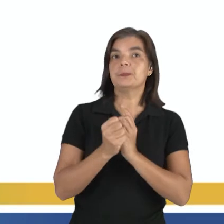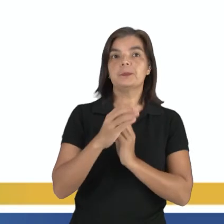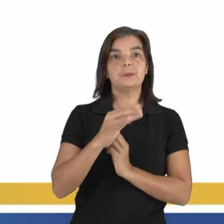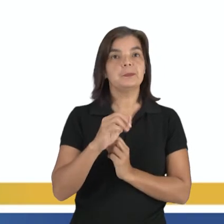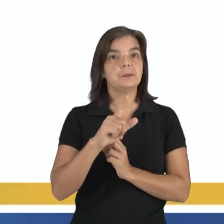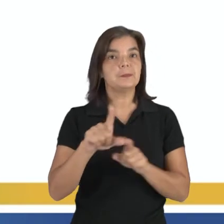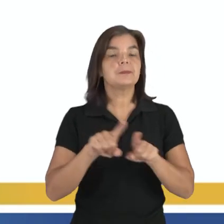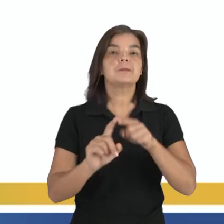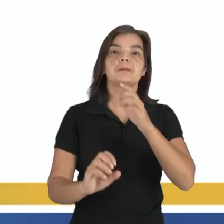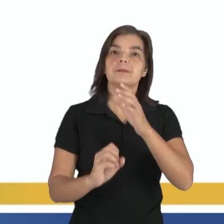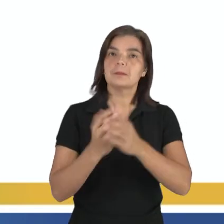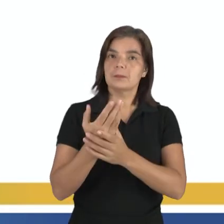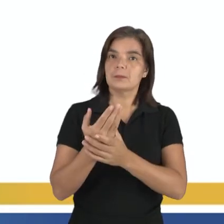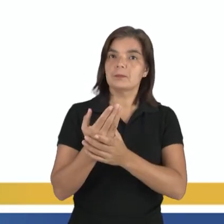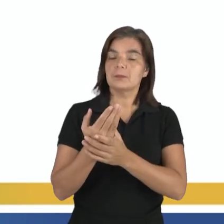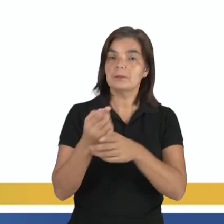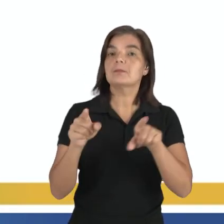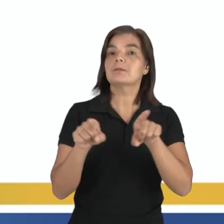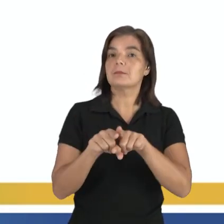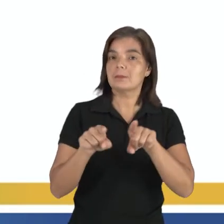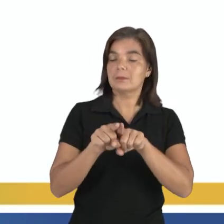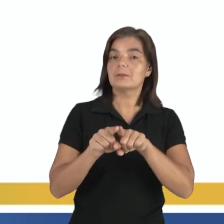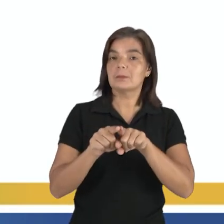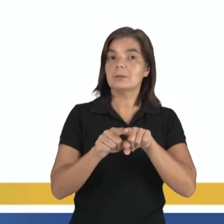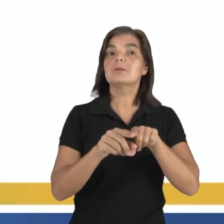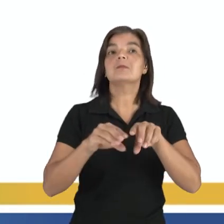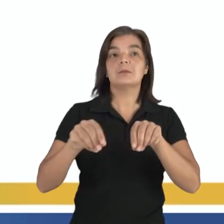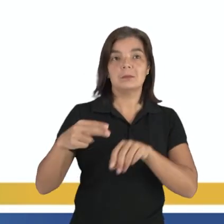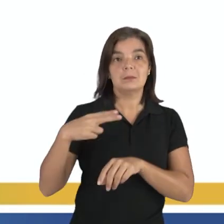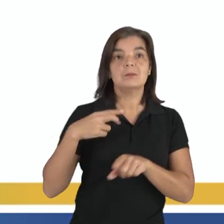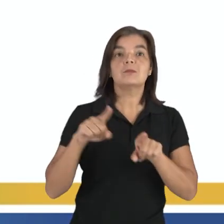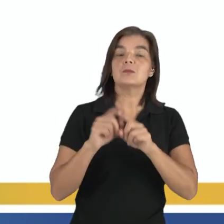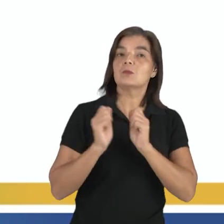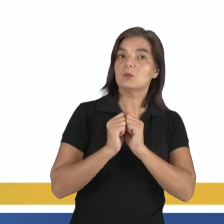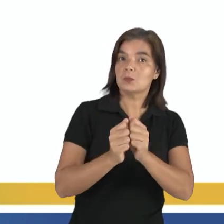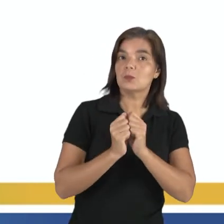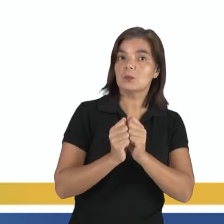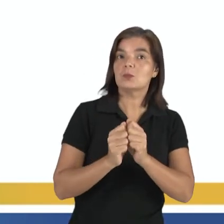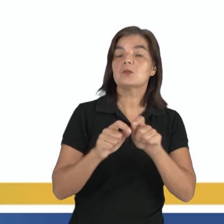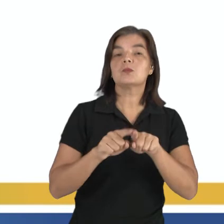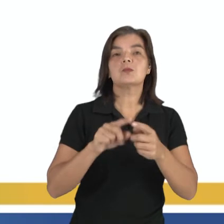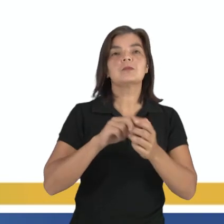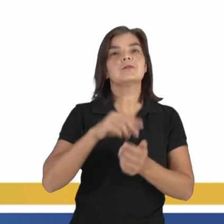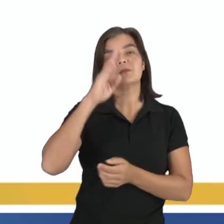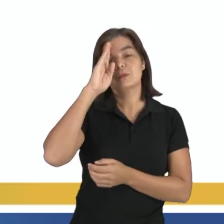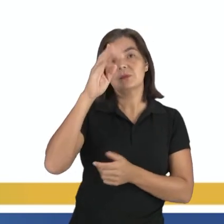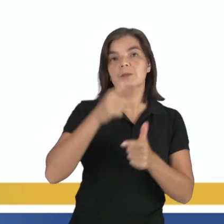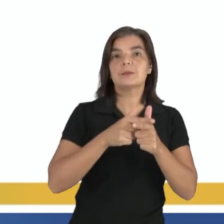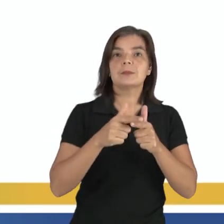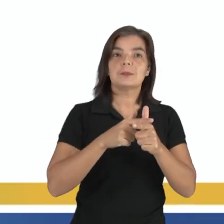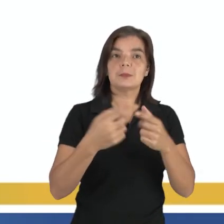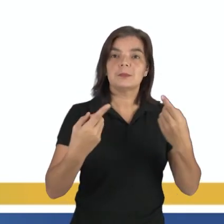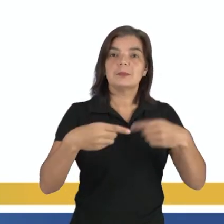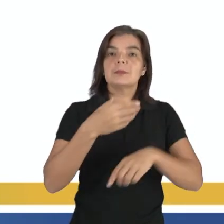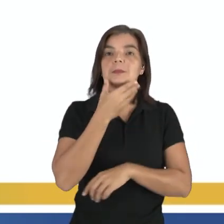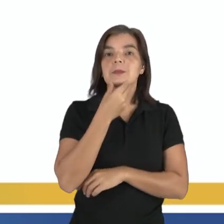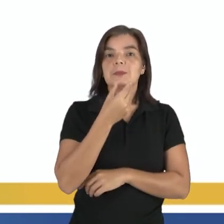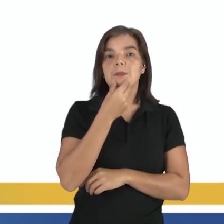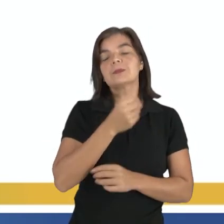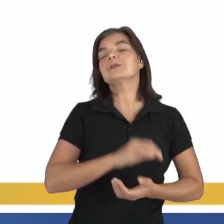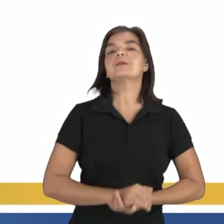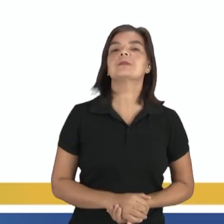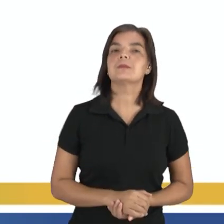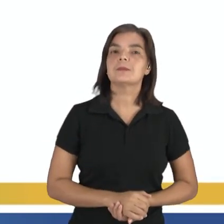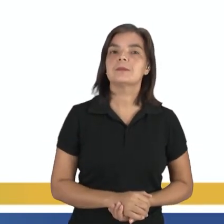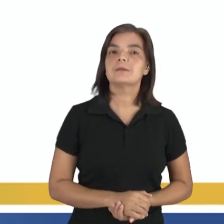sociedade civil tem sua origem na propriedade privada, que junto consigo trouxe os principais problemas